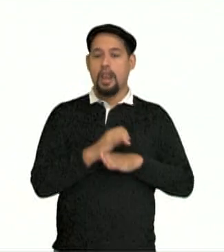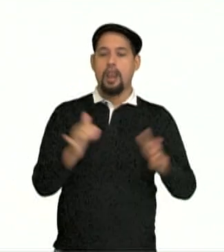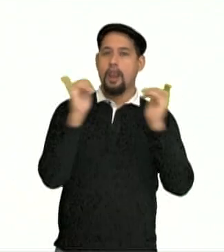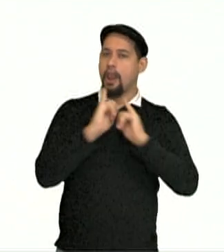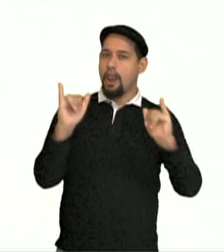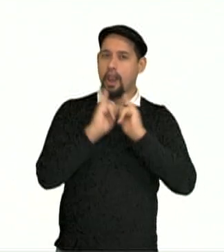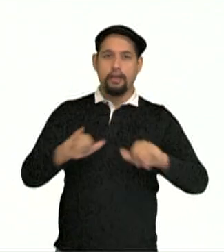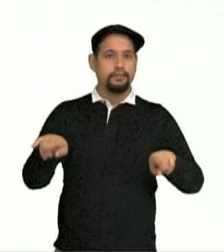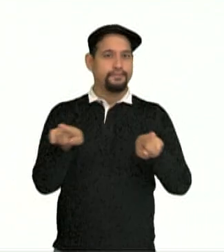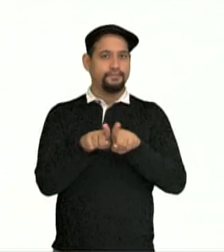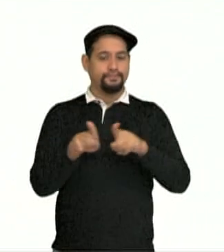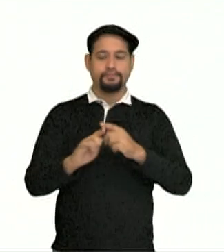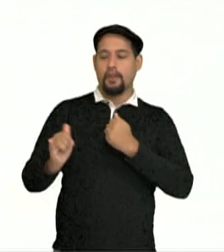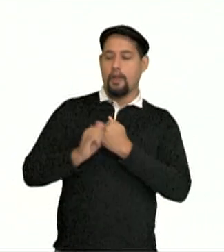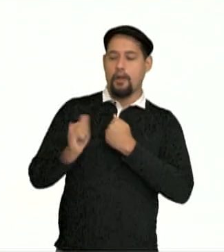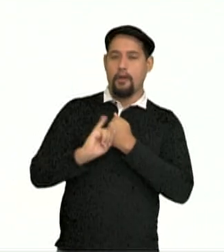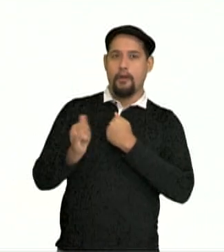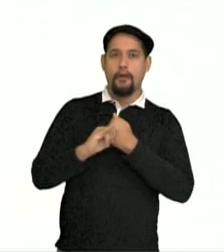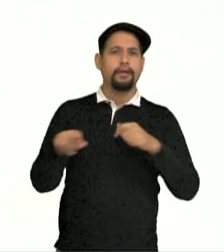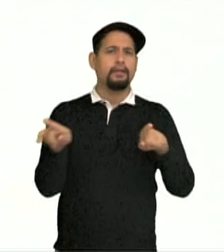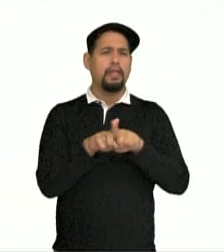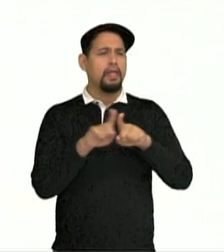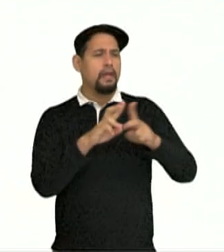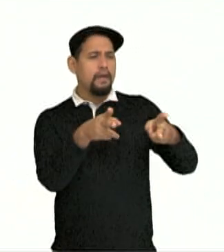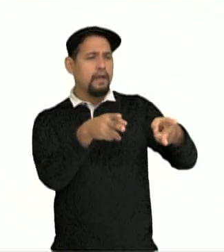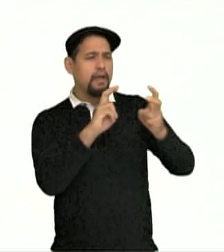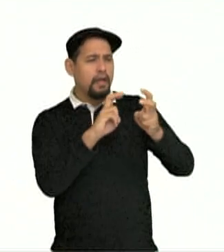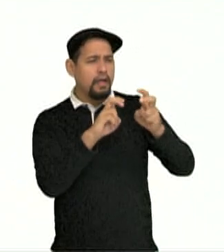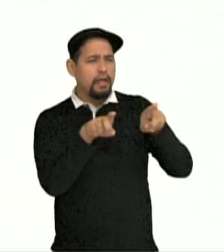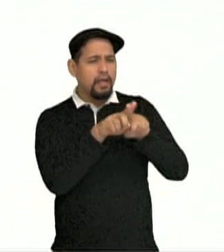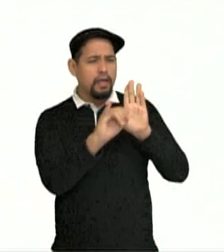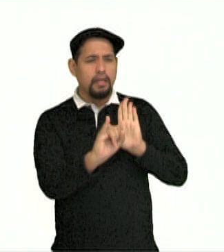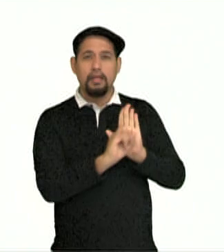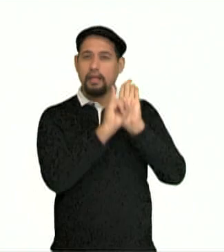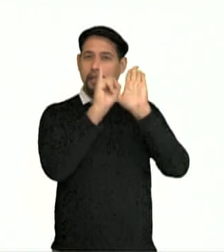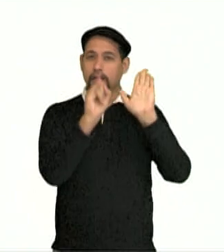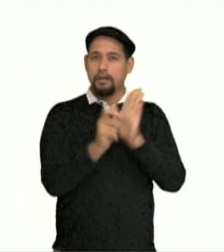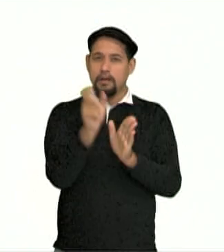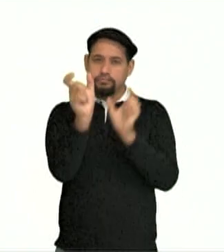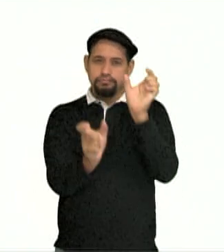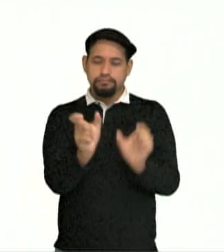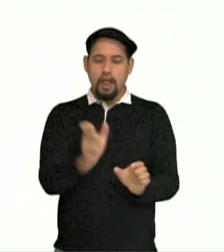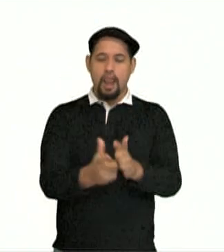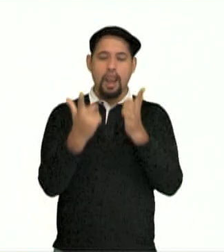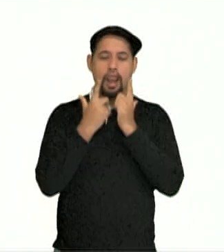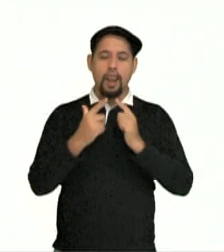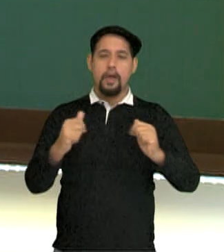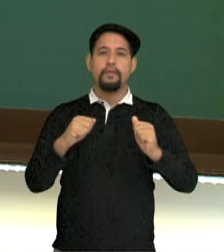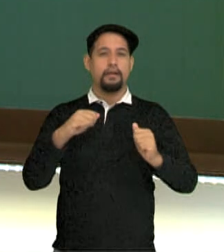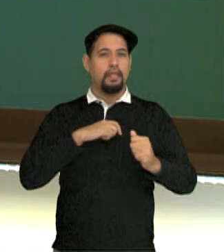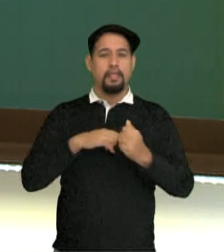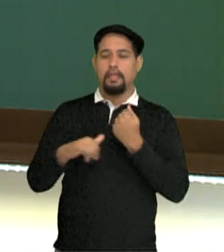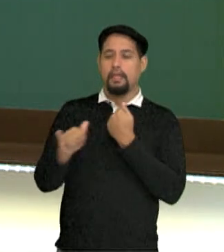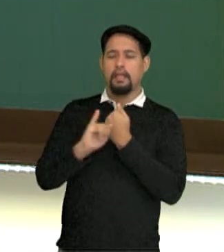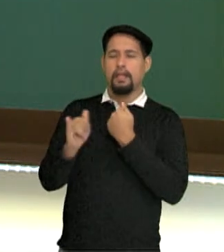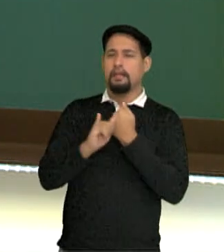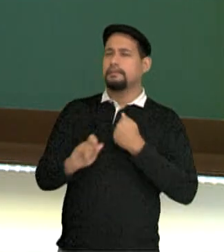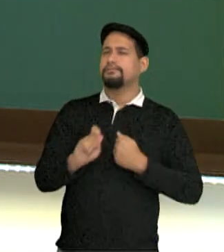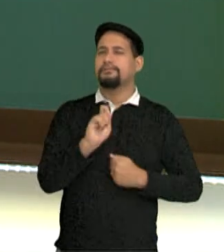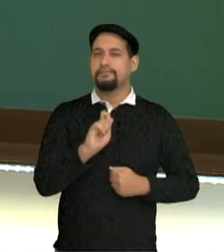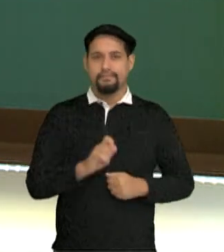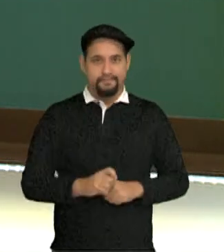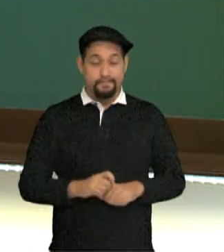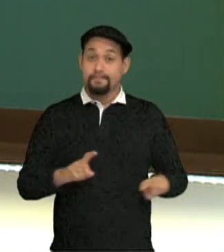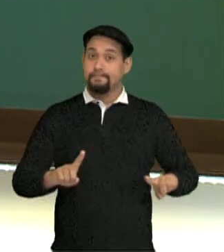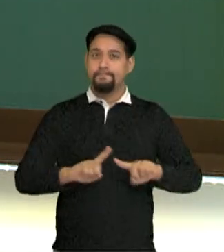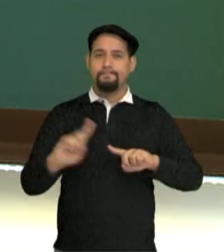notícia e crônica e identificar os recursos de estilo e linguagem numa crônica. Para